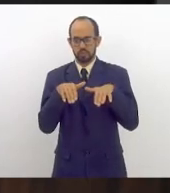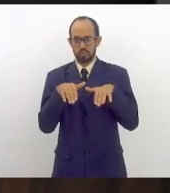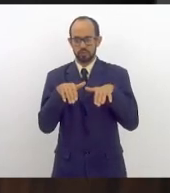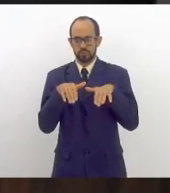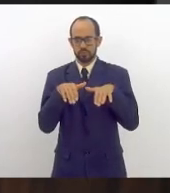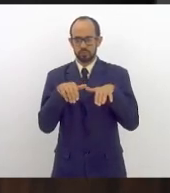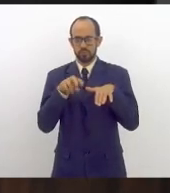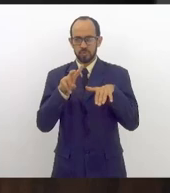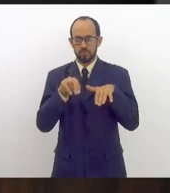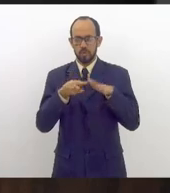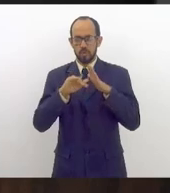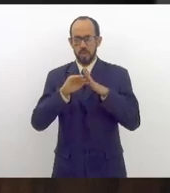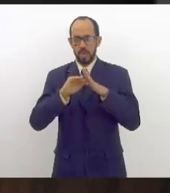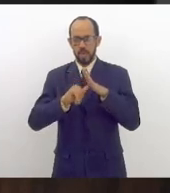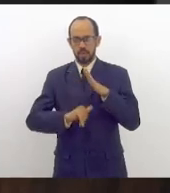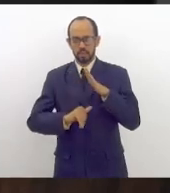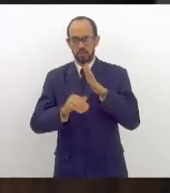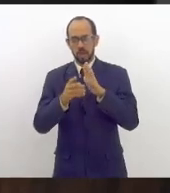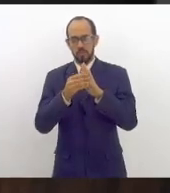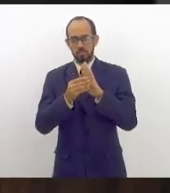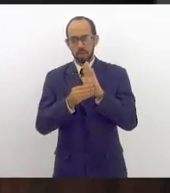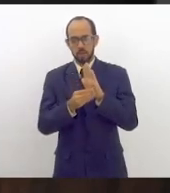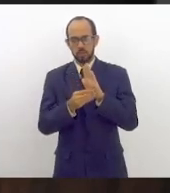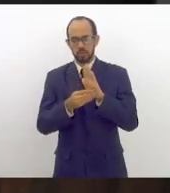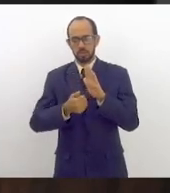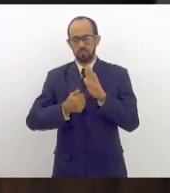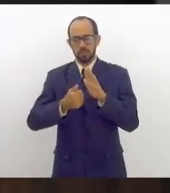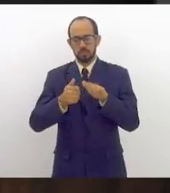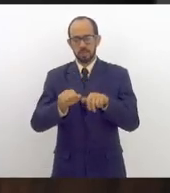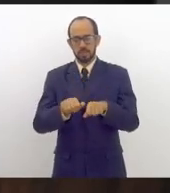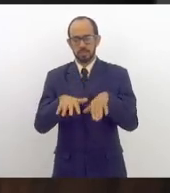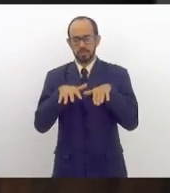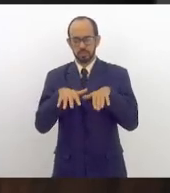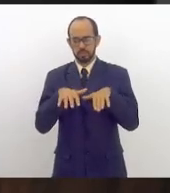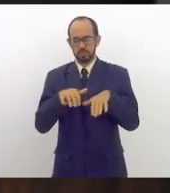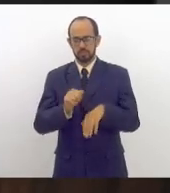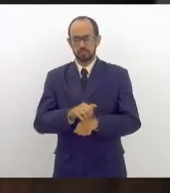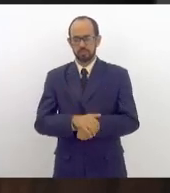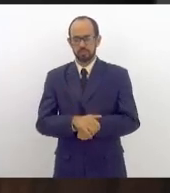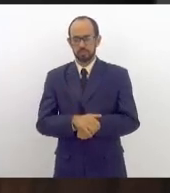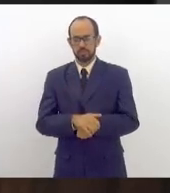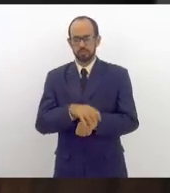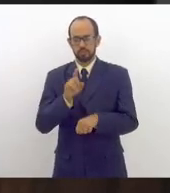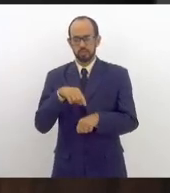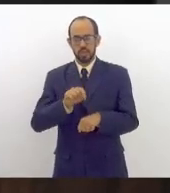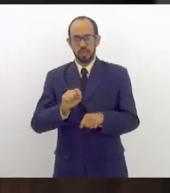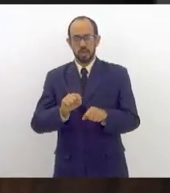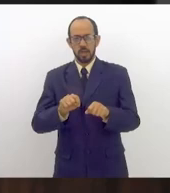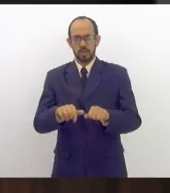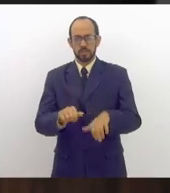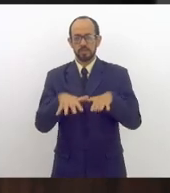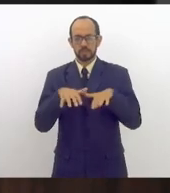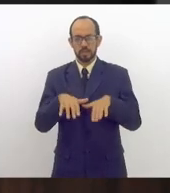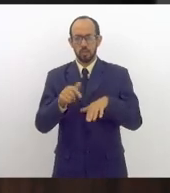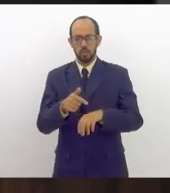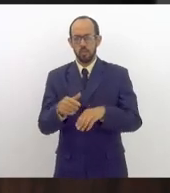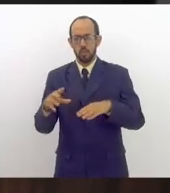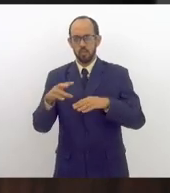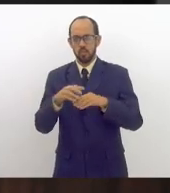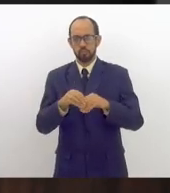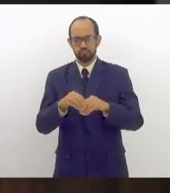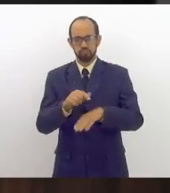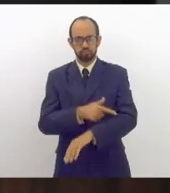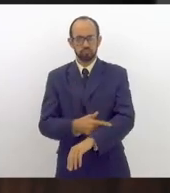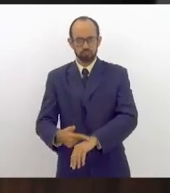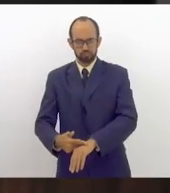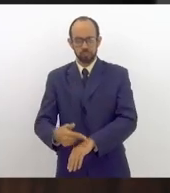eu vou retirar a pauta da primeira sessão, que é a sessão ordinária, que na verdade são os